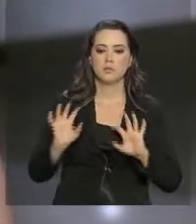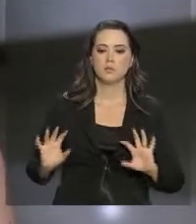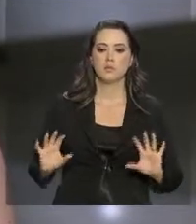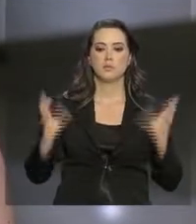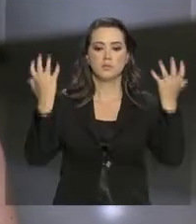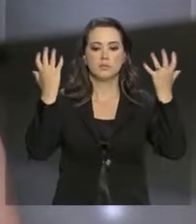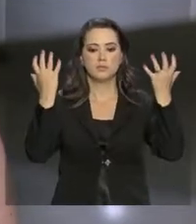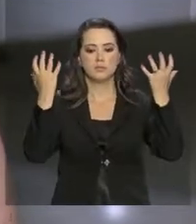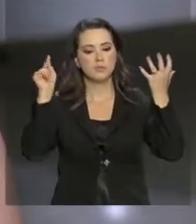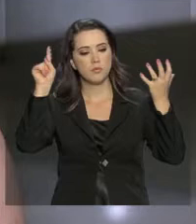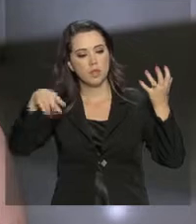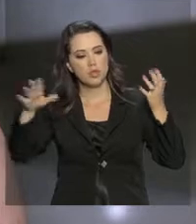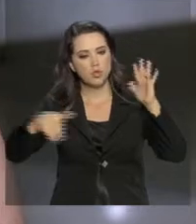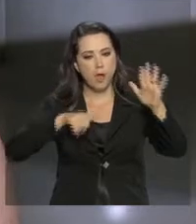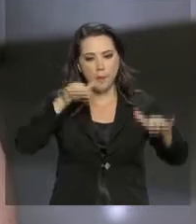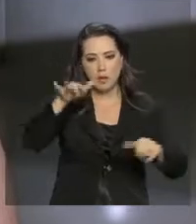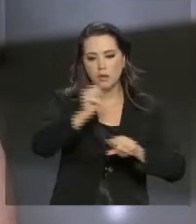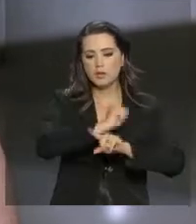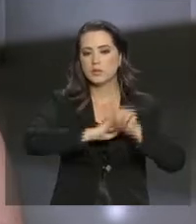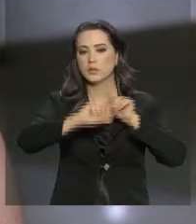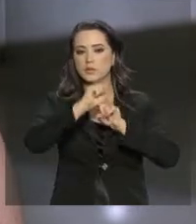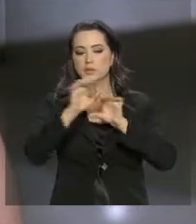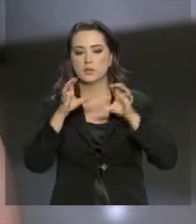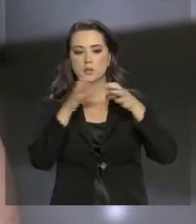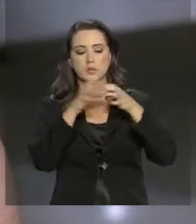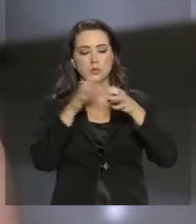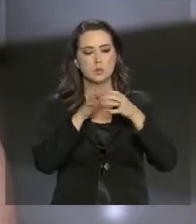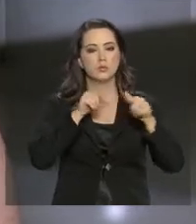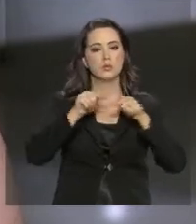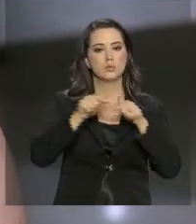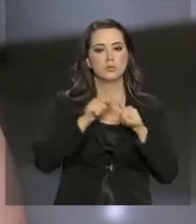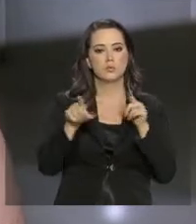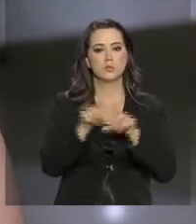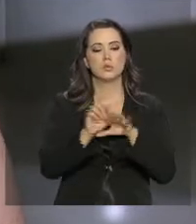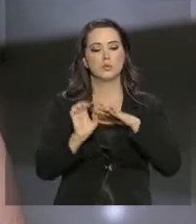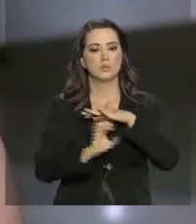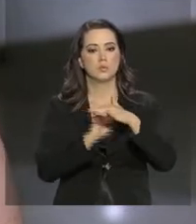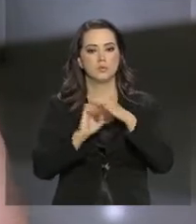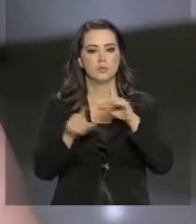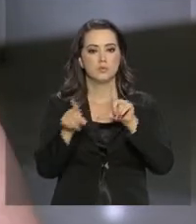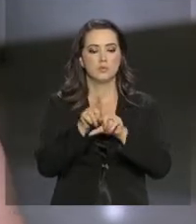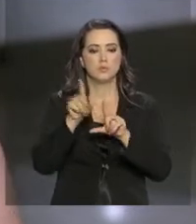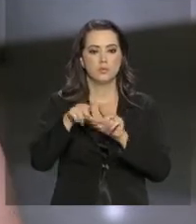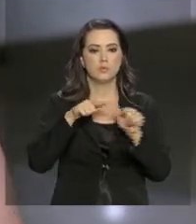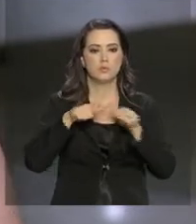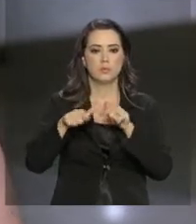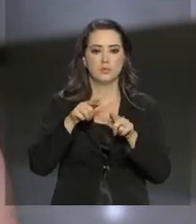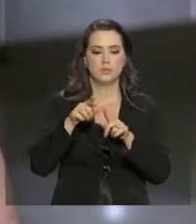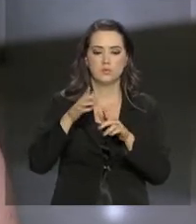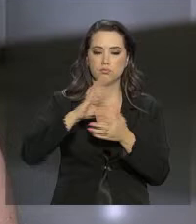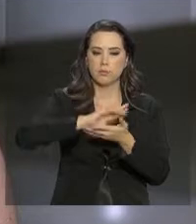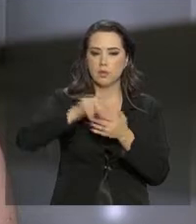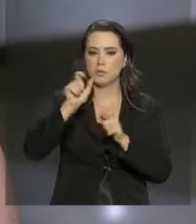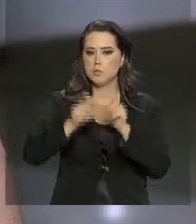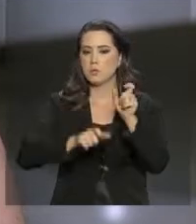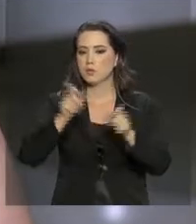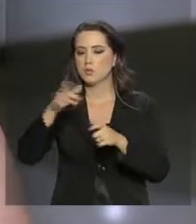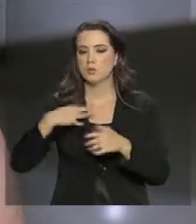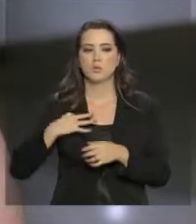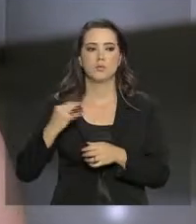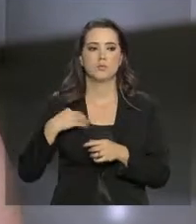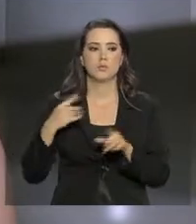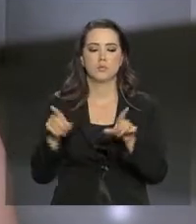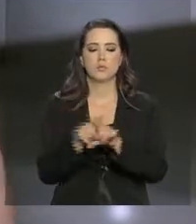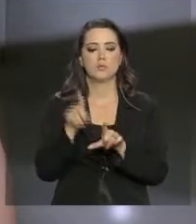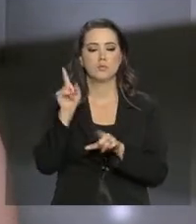convidando a sociedade civil organizações empresas ea sociedade em geral nessas pessoas os voluntários